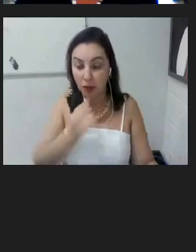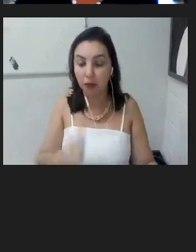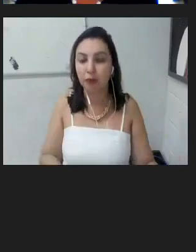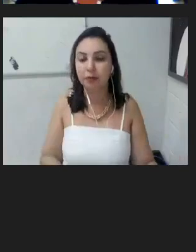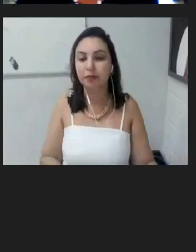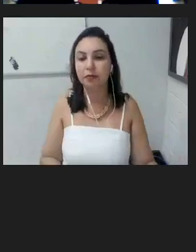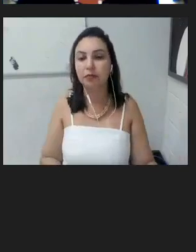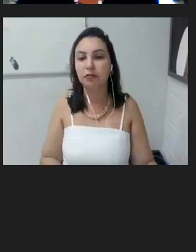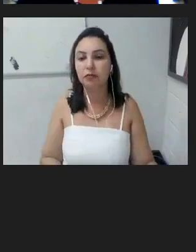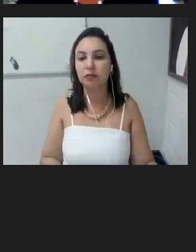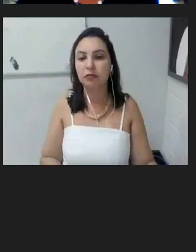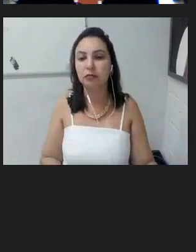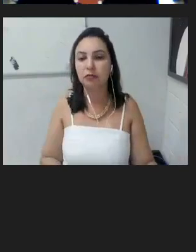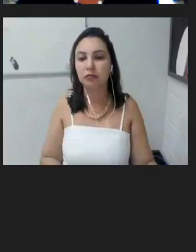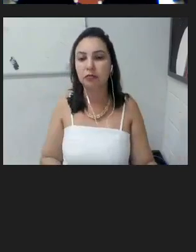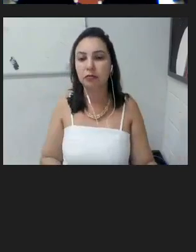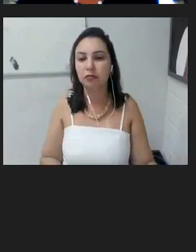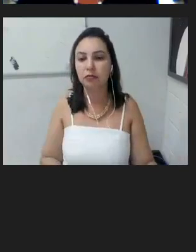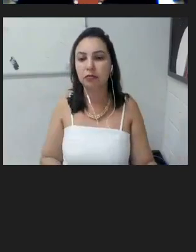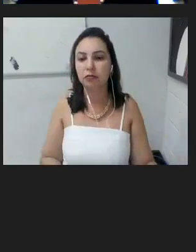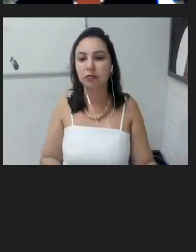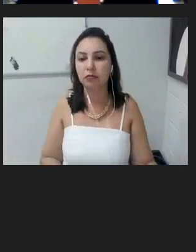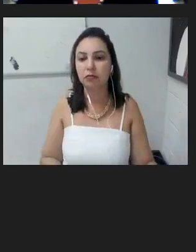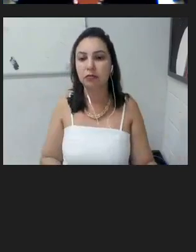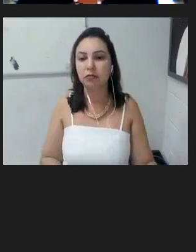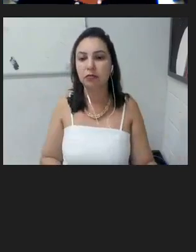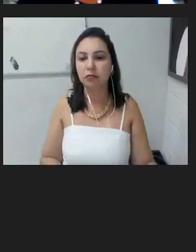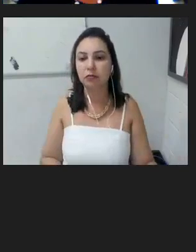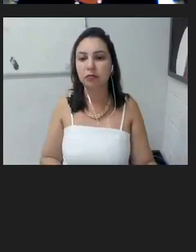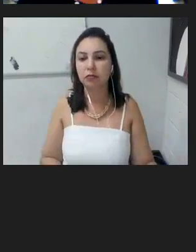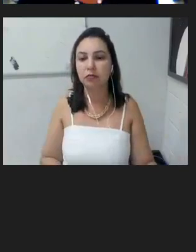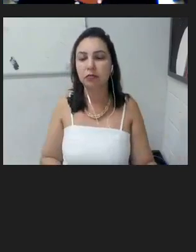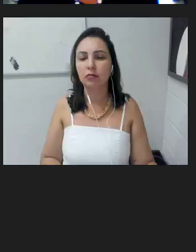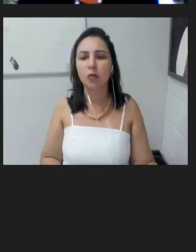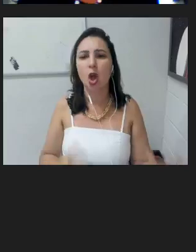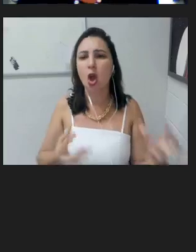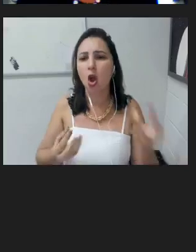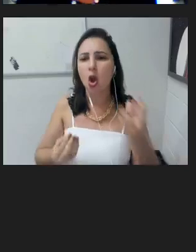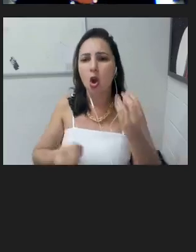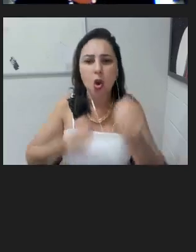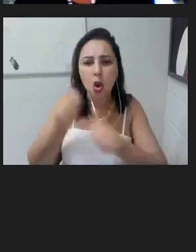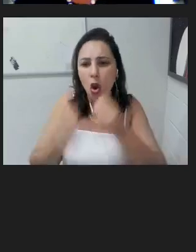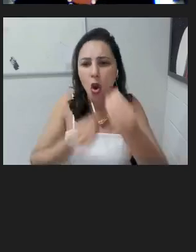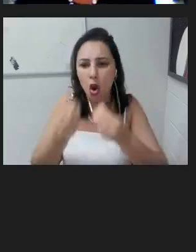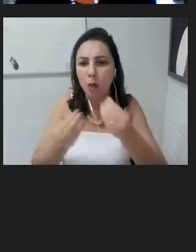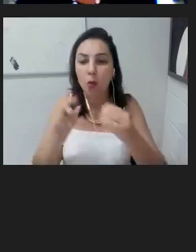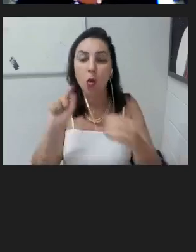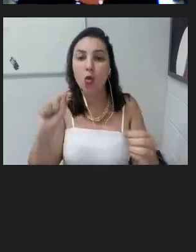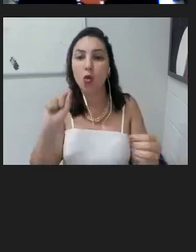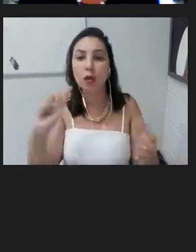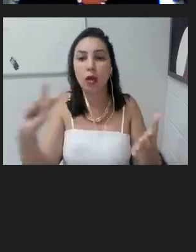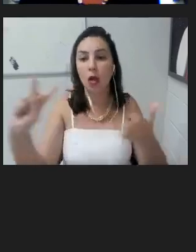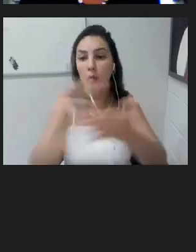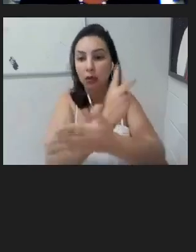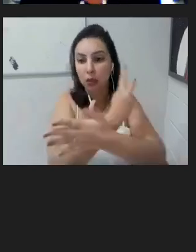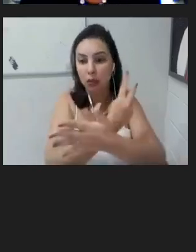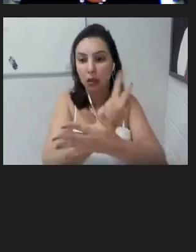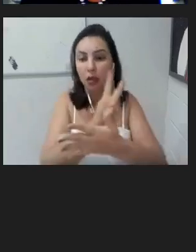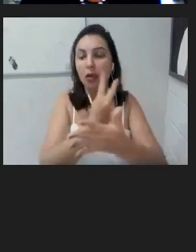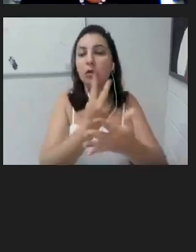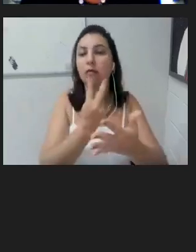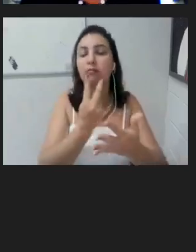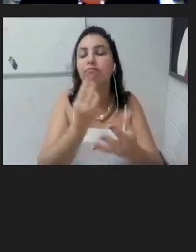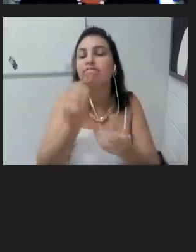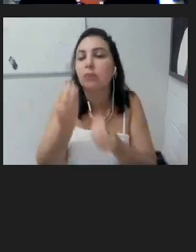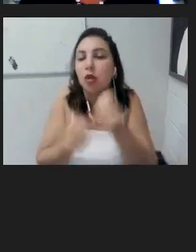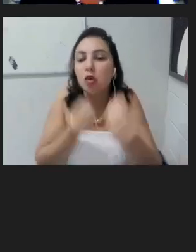natureza e a severidade deste evento. o que aconteceu e do